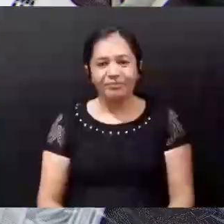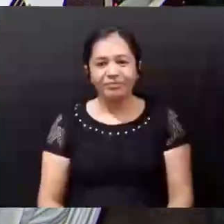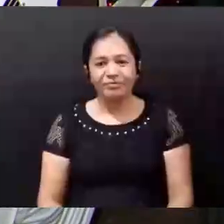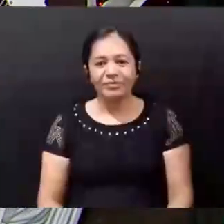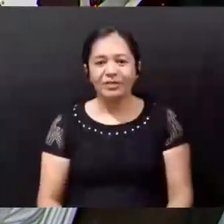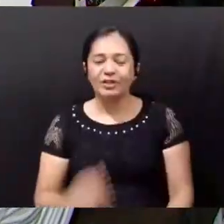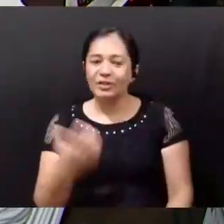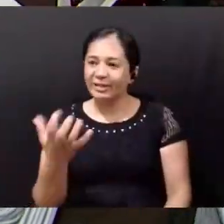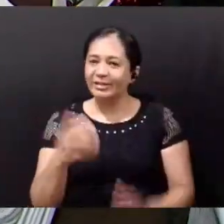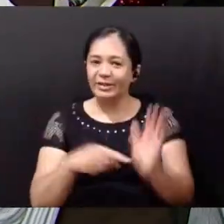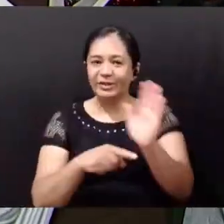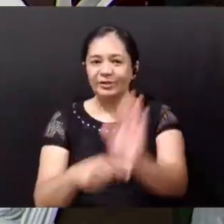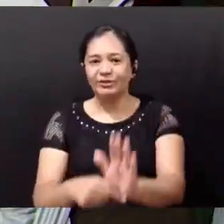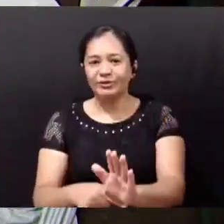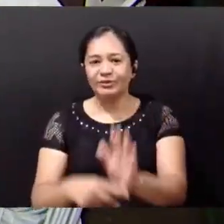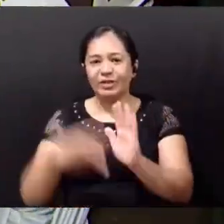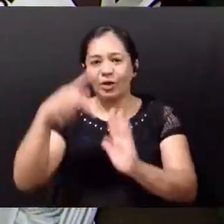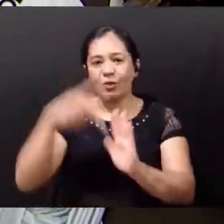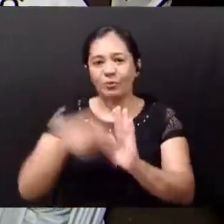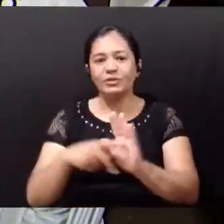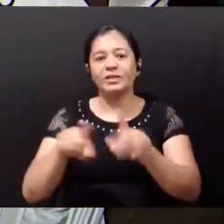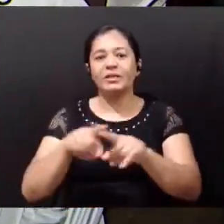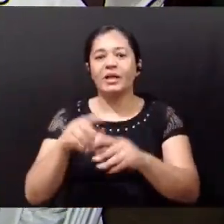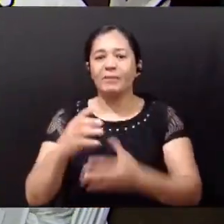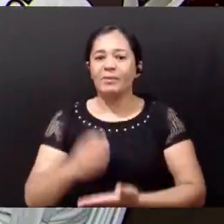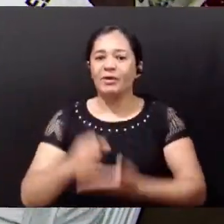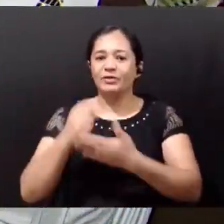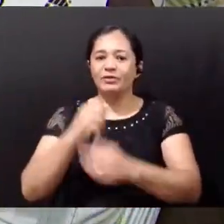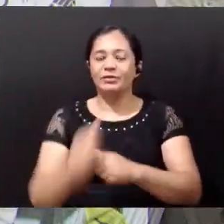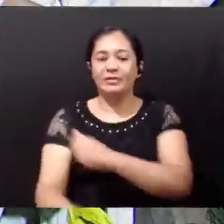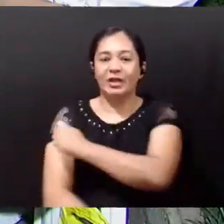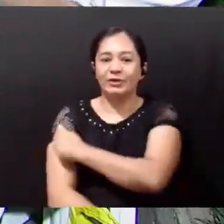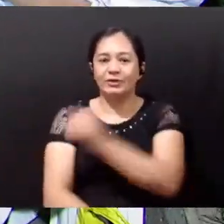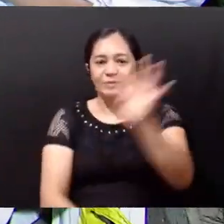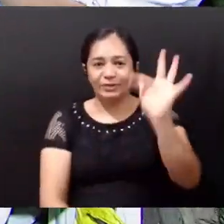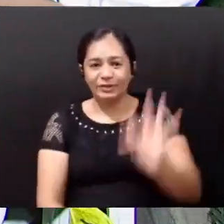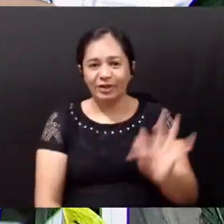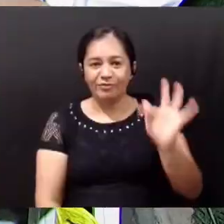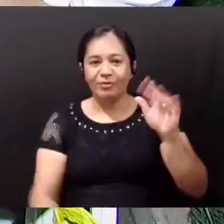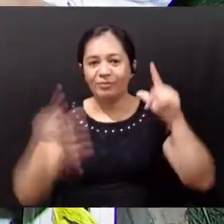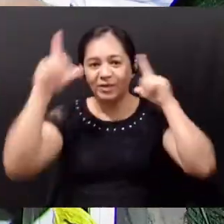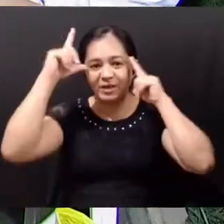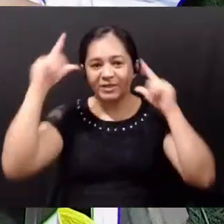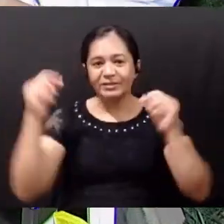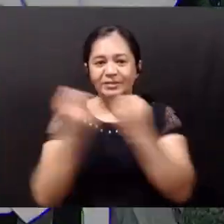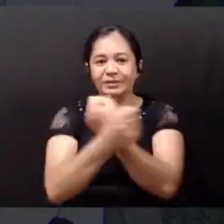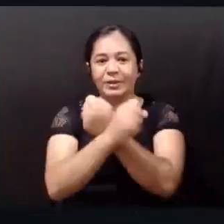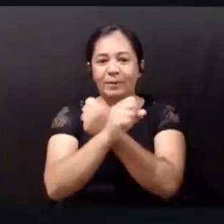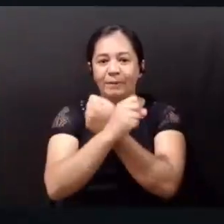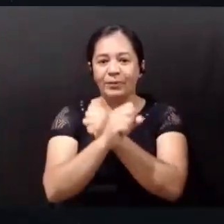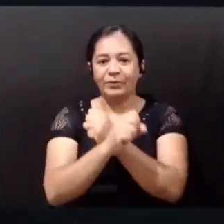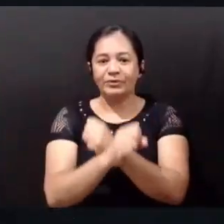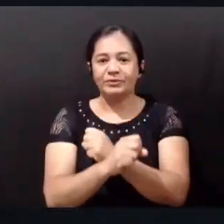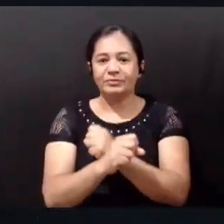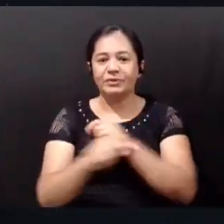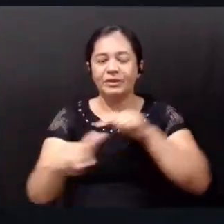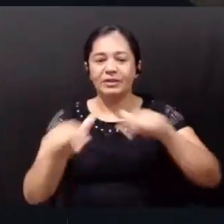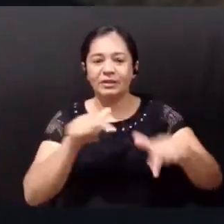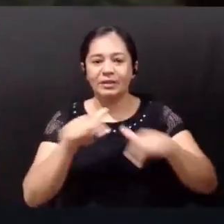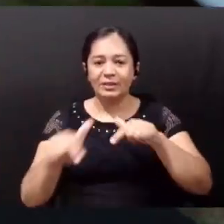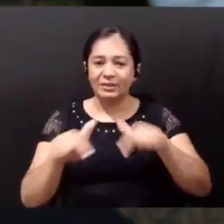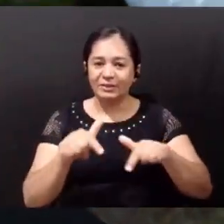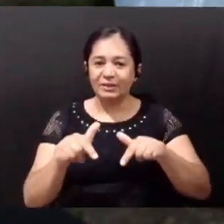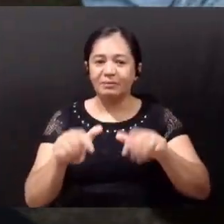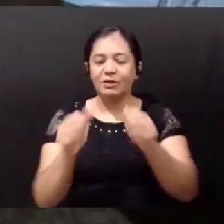O projeto ganha o reforço das alunas da Faculdade de Enfermagem da PUC Campinas, que atuam em 2 frentes com as pessoas